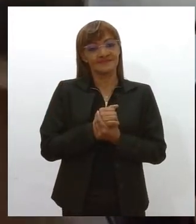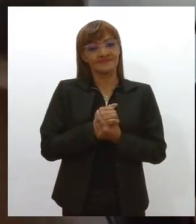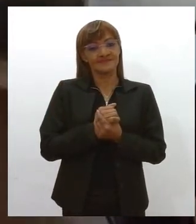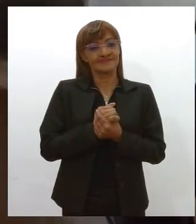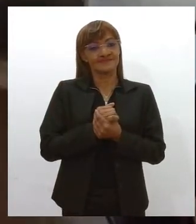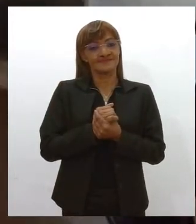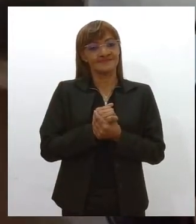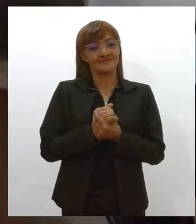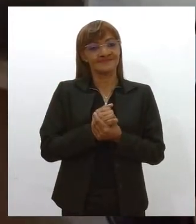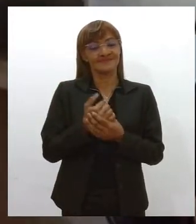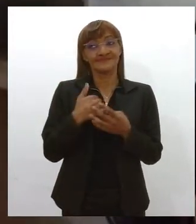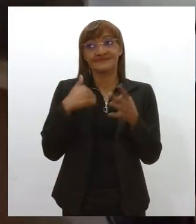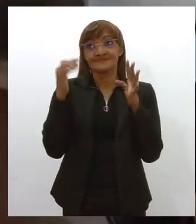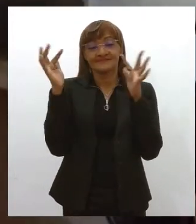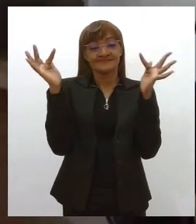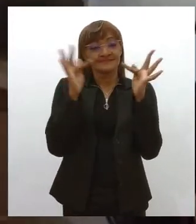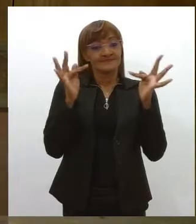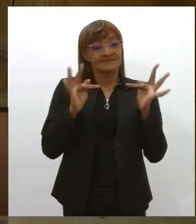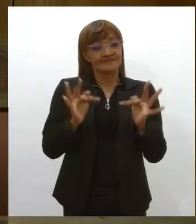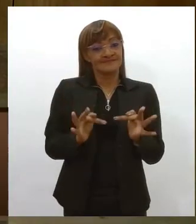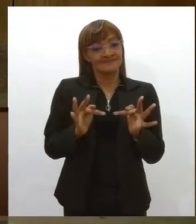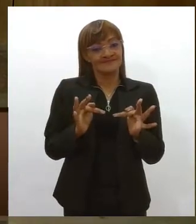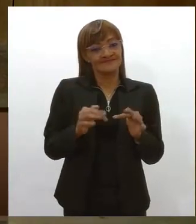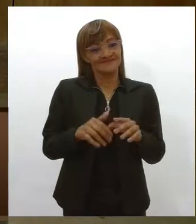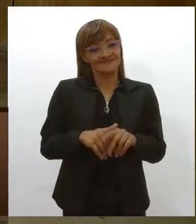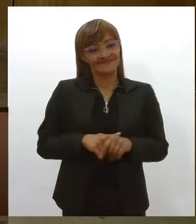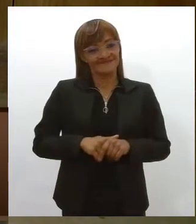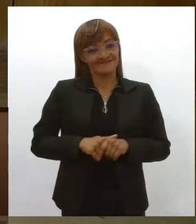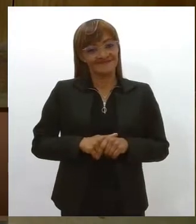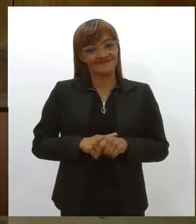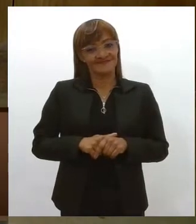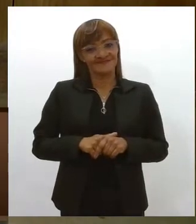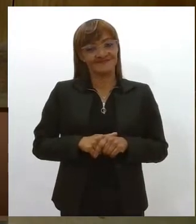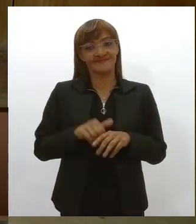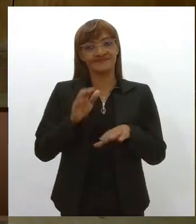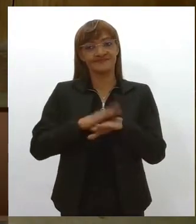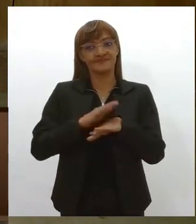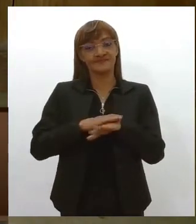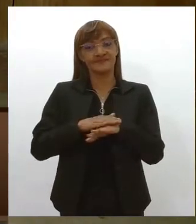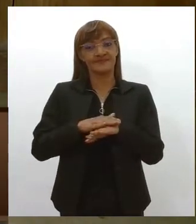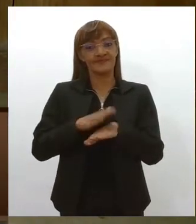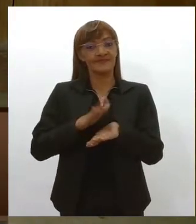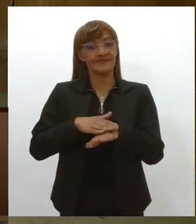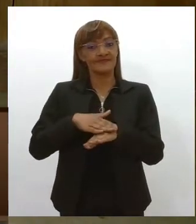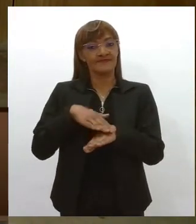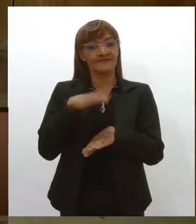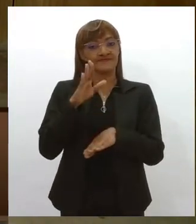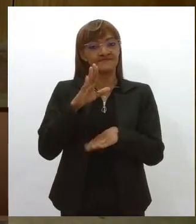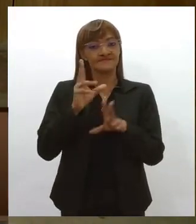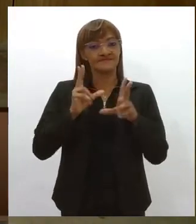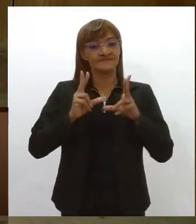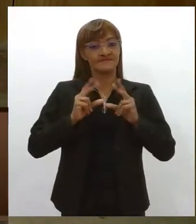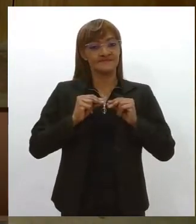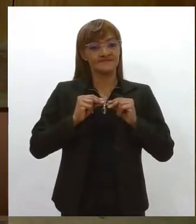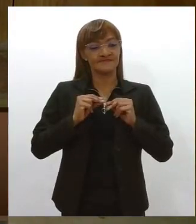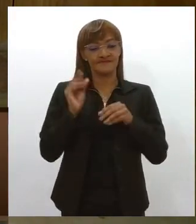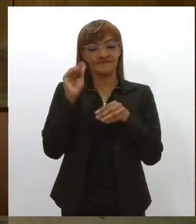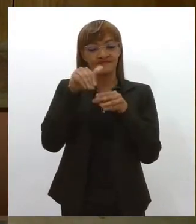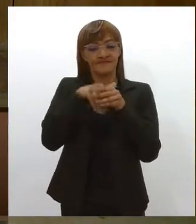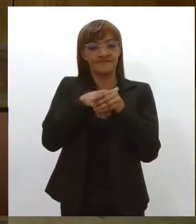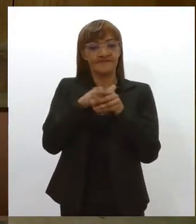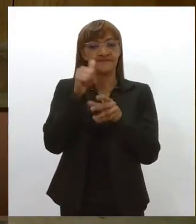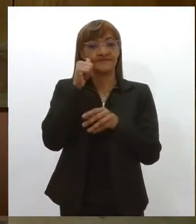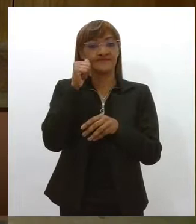nem de felicidade. Aliás, a senhora foi a mais votada em termos, como mulher, né, a candidata mais votada, a